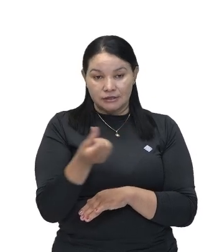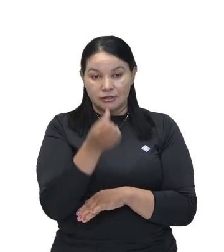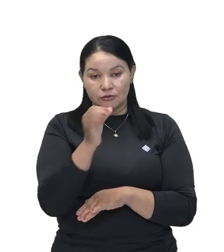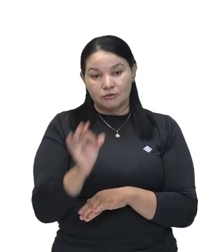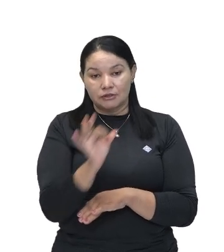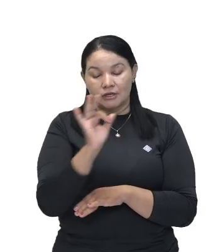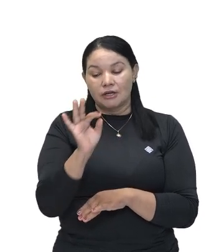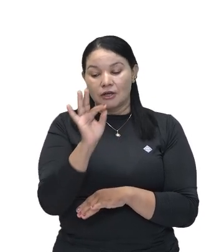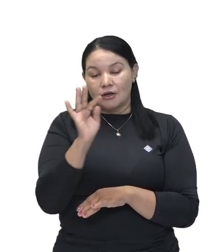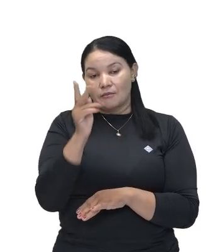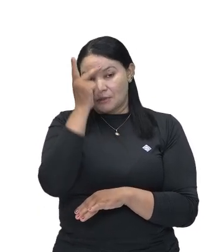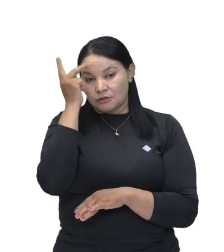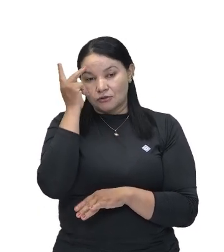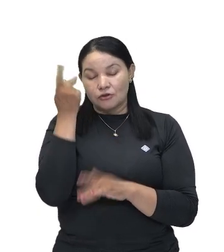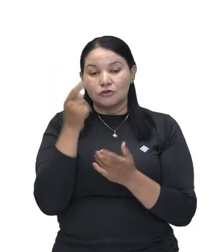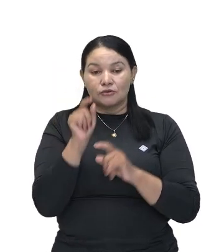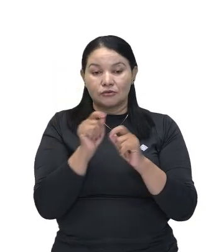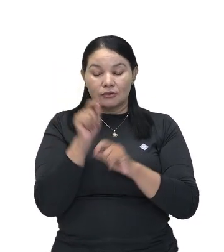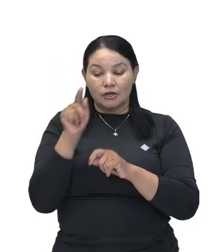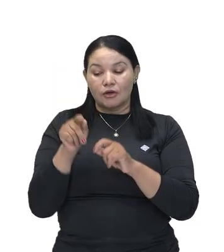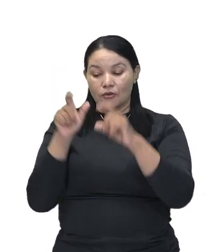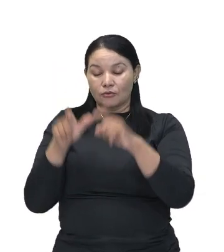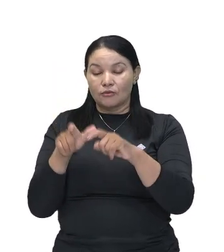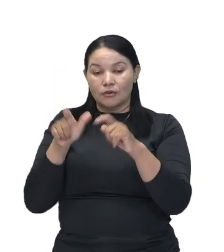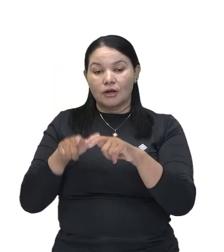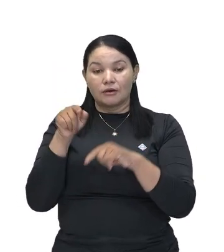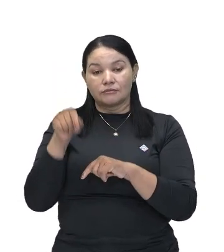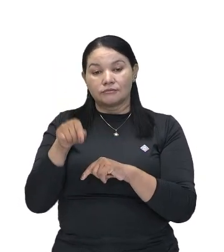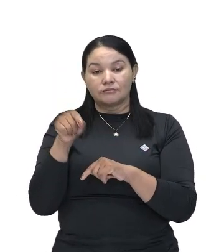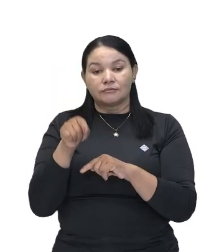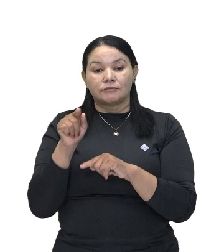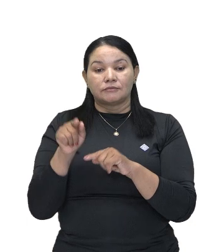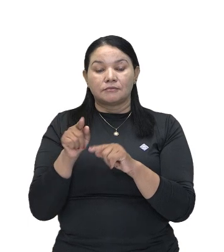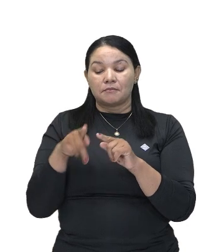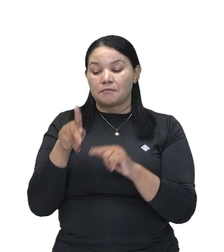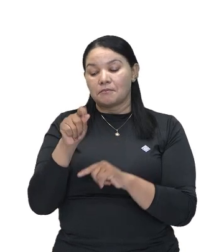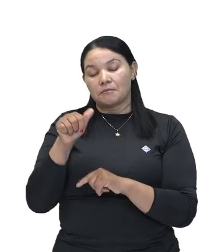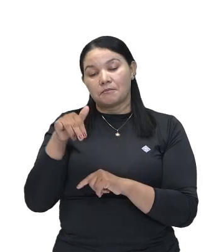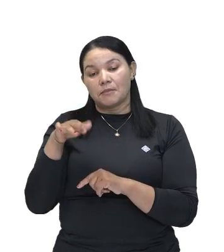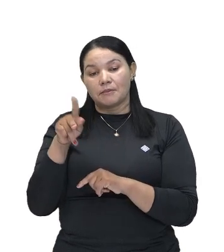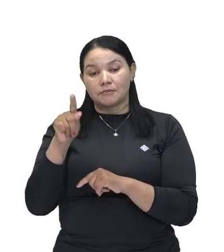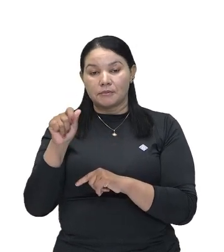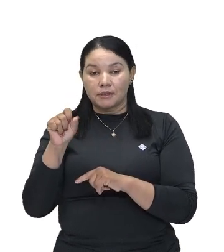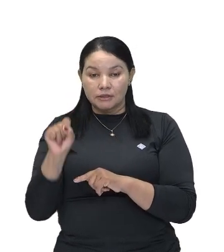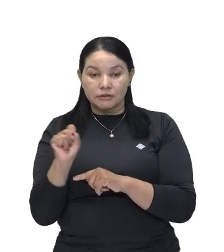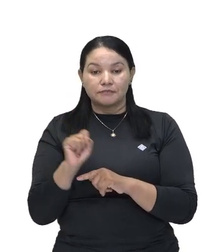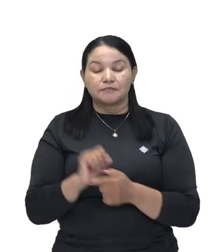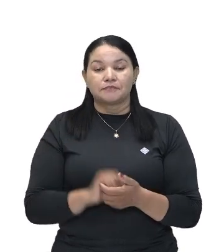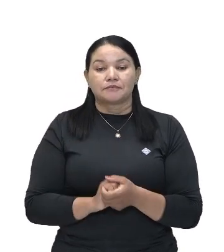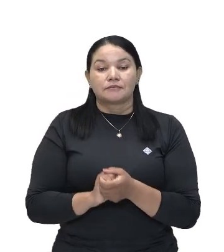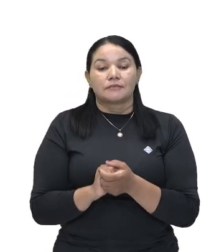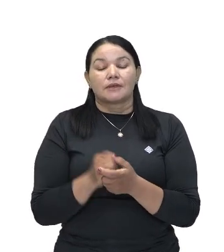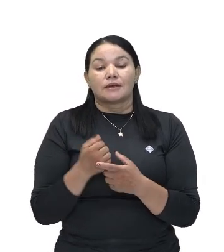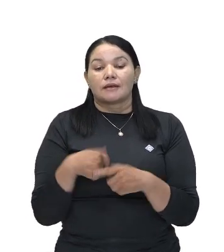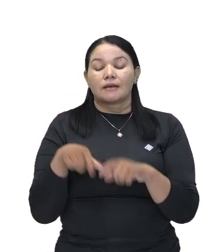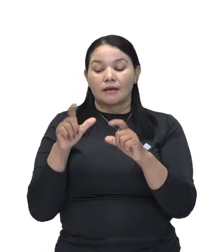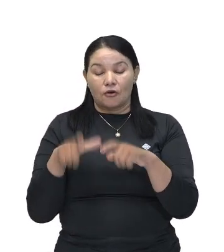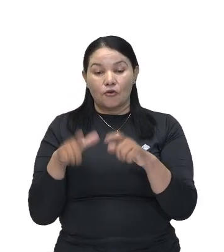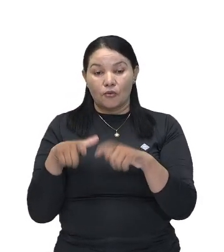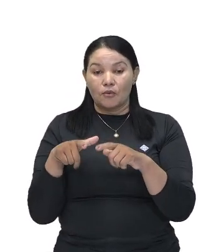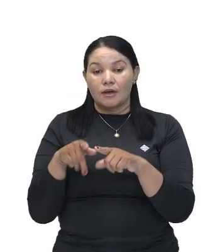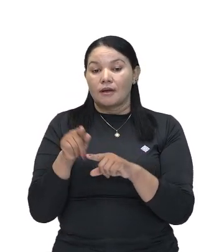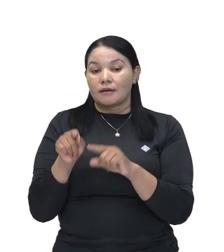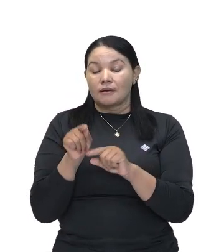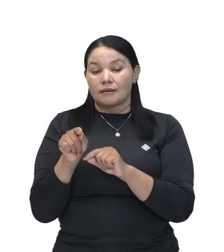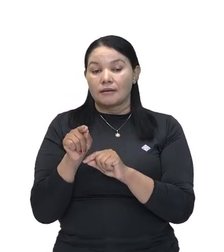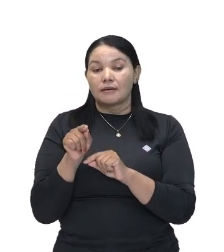habitantes, eles estão concentrados na região dos Pampas. Inclusive, é nessa região dos